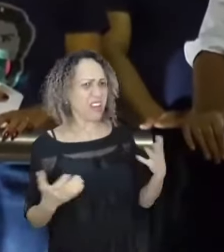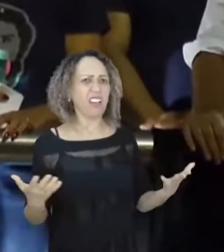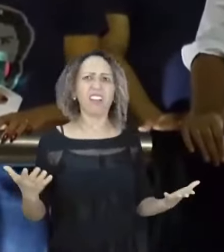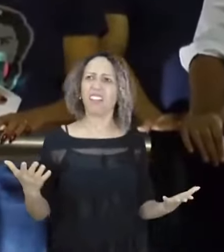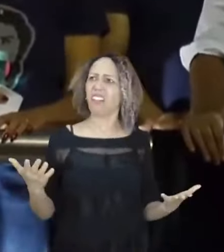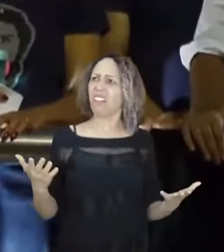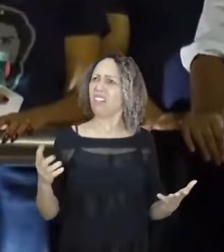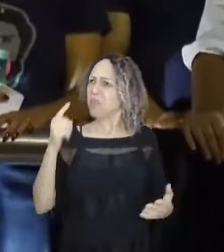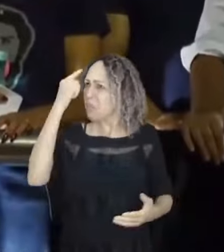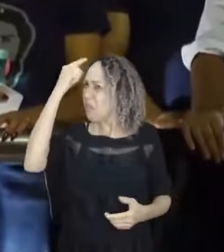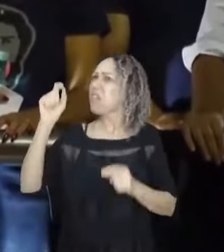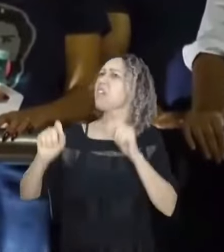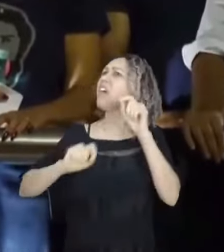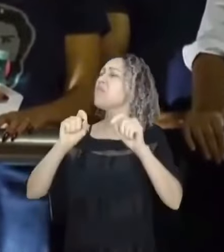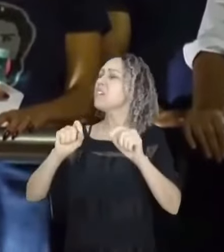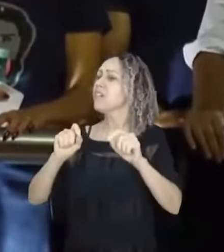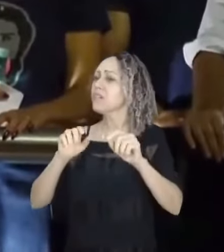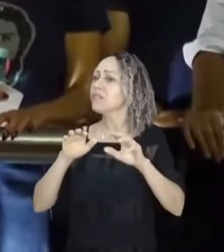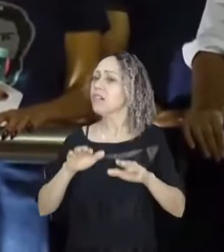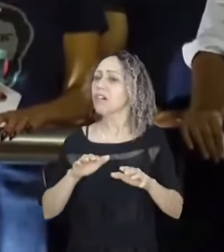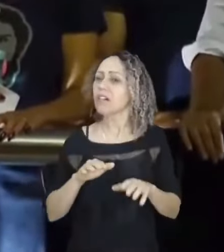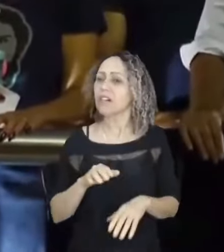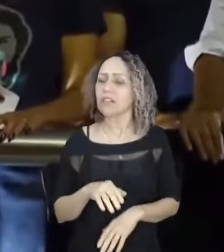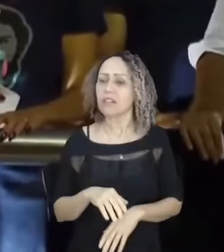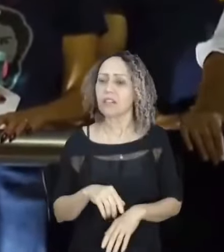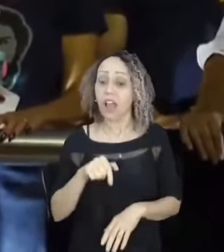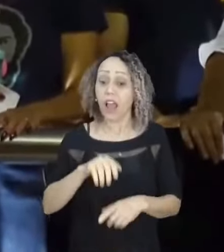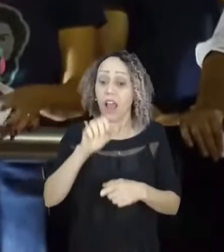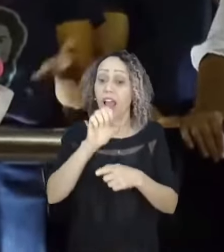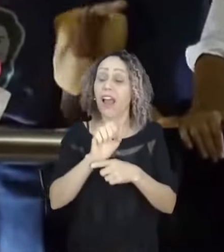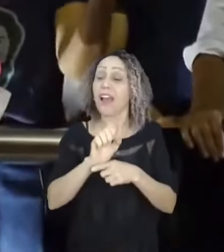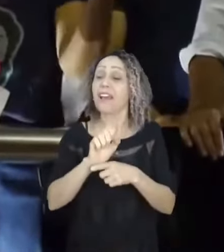Aqui nesse estado, teve uma mulher que batia no marido com toalha.